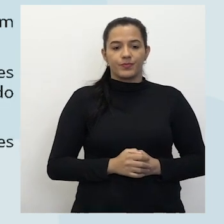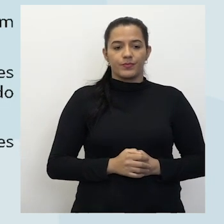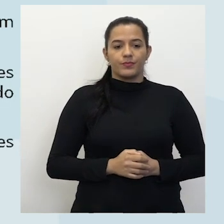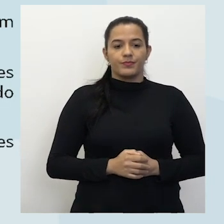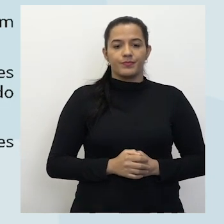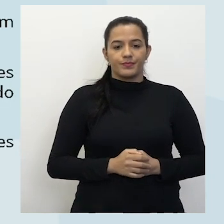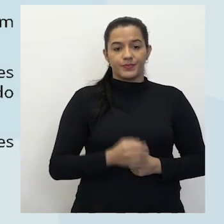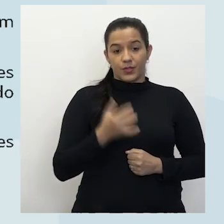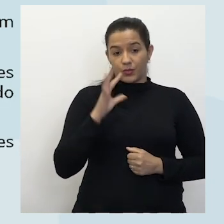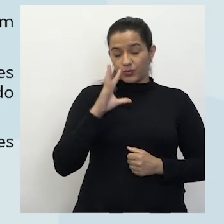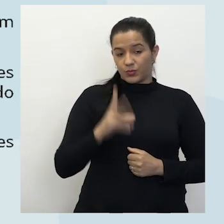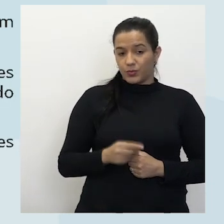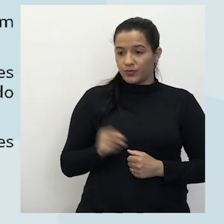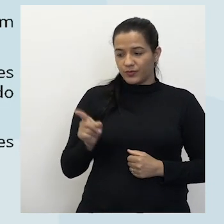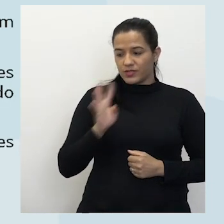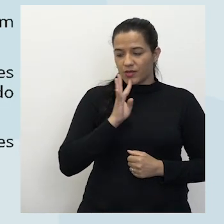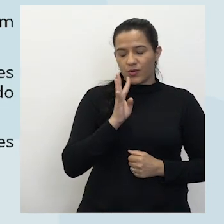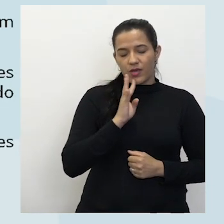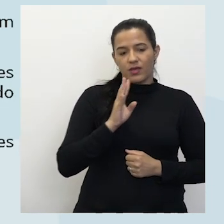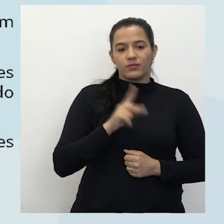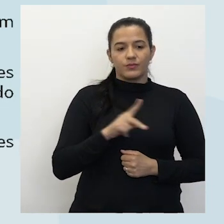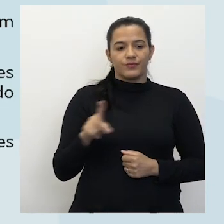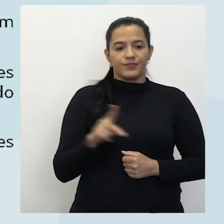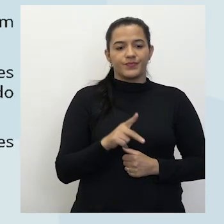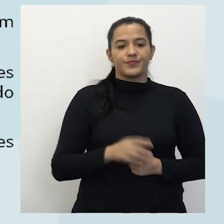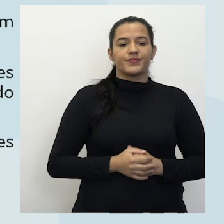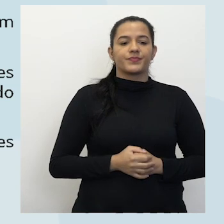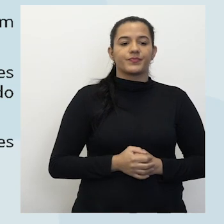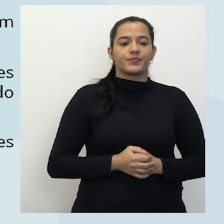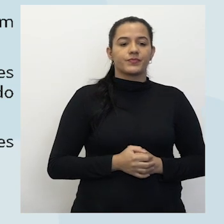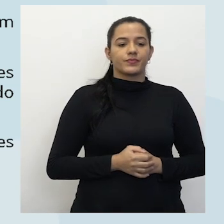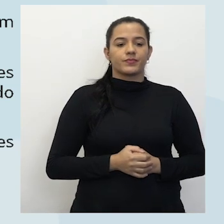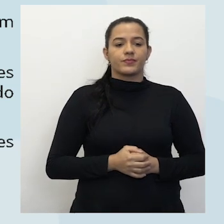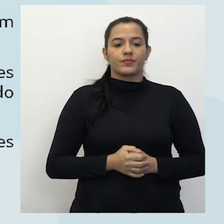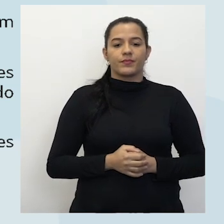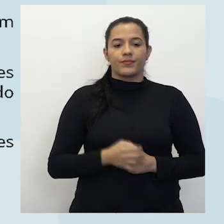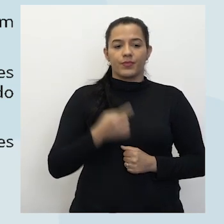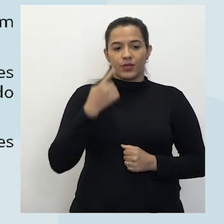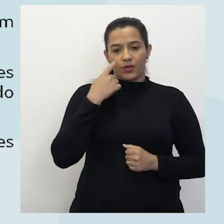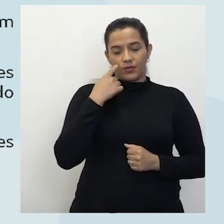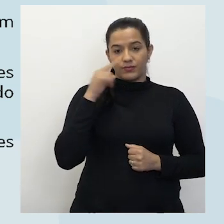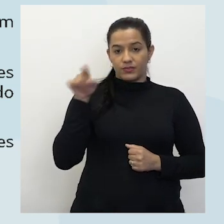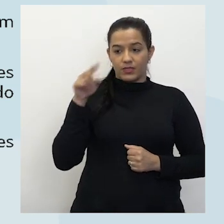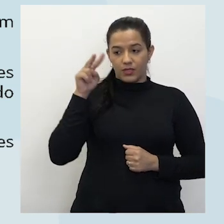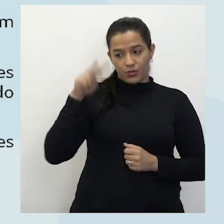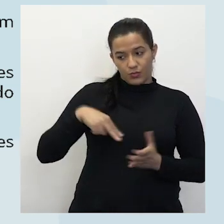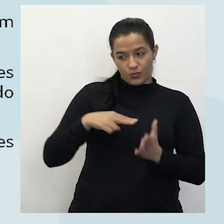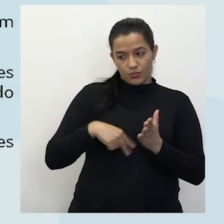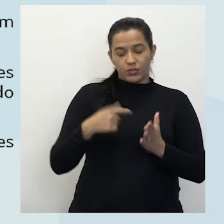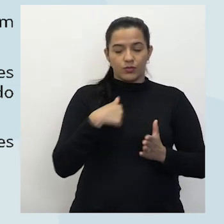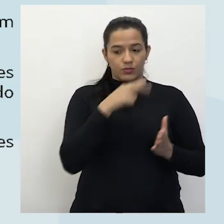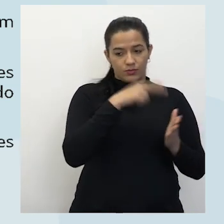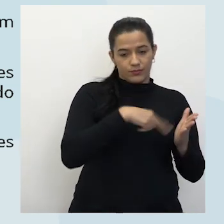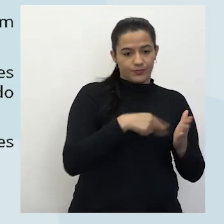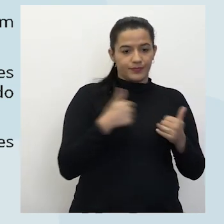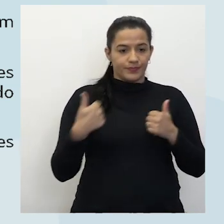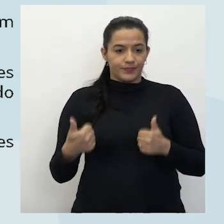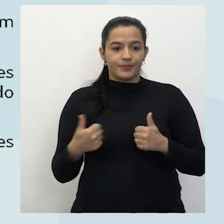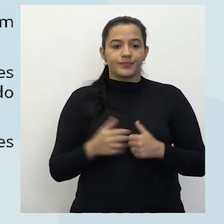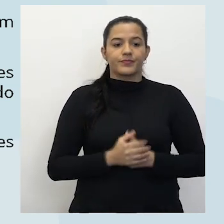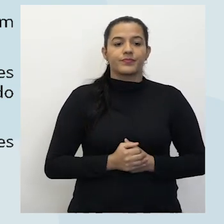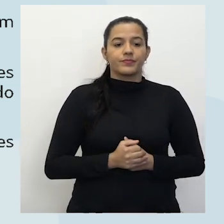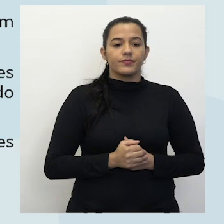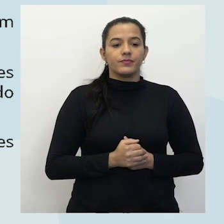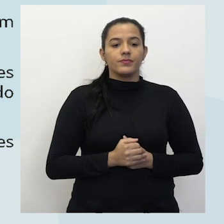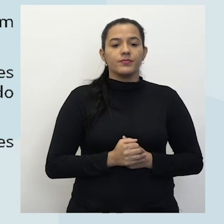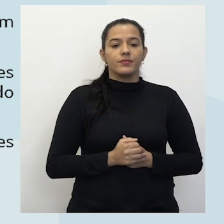deve conhecer todos esses tipos de versões. Perfeito. Então, bora lá, você lê um, eu leio outro? Por favor, paródia. Começa. Apresenta, em